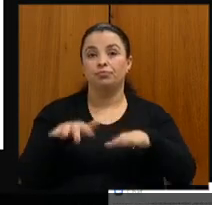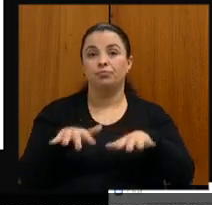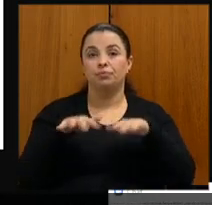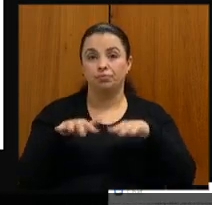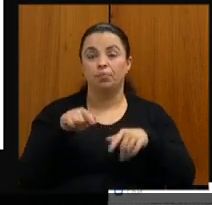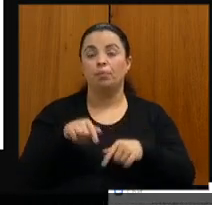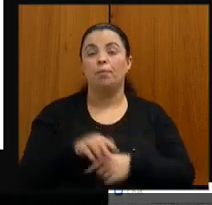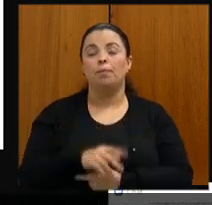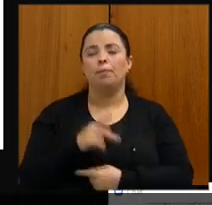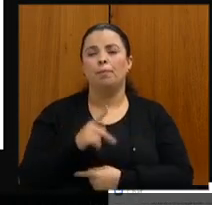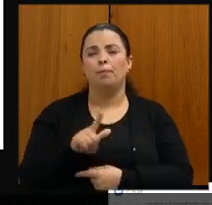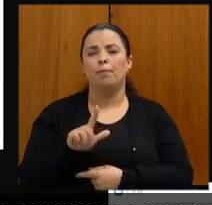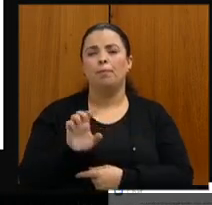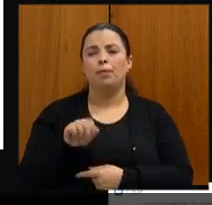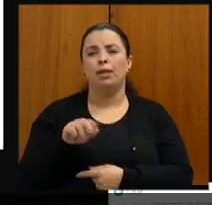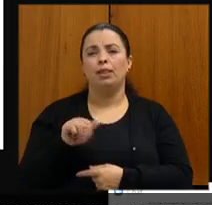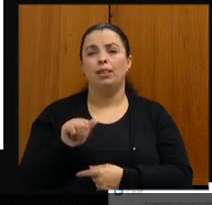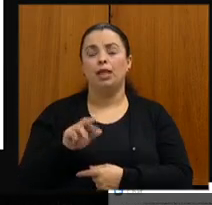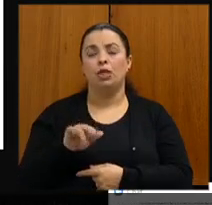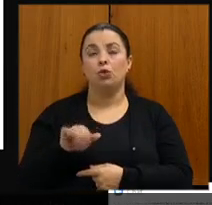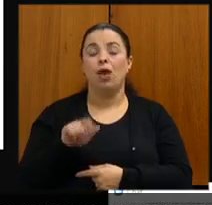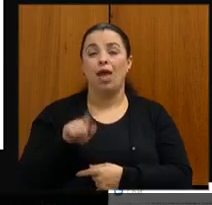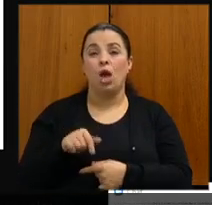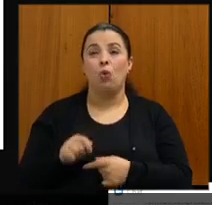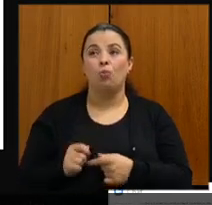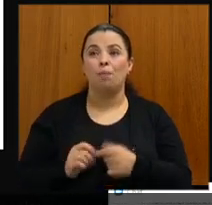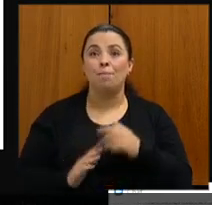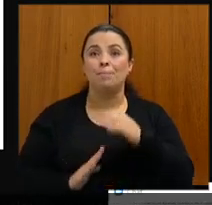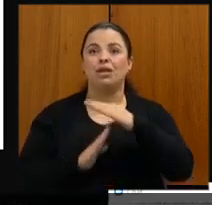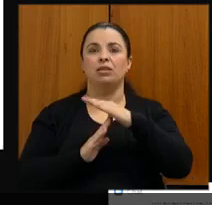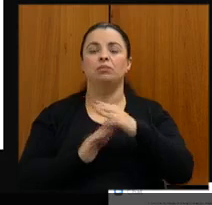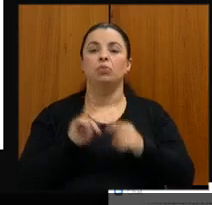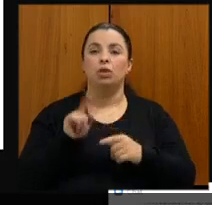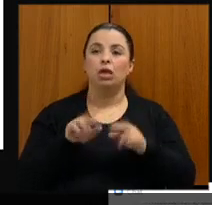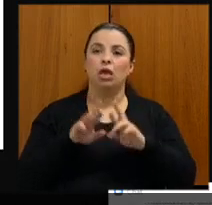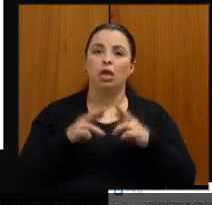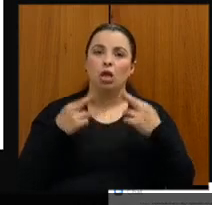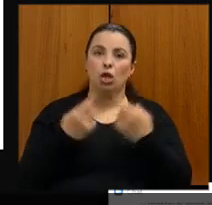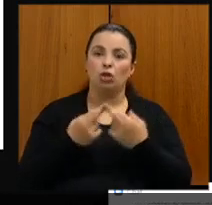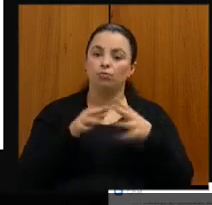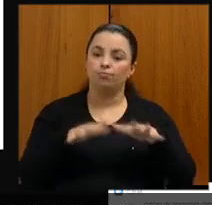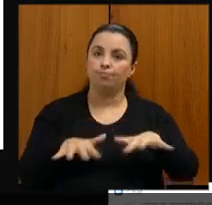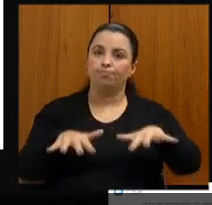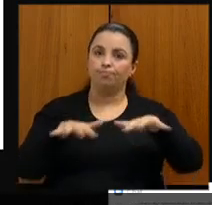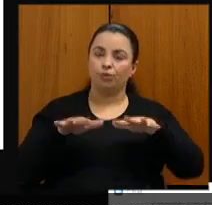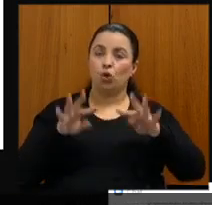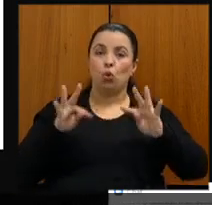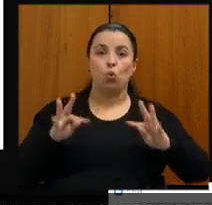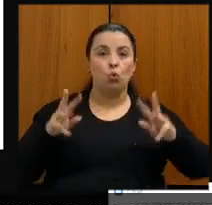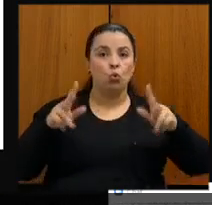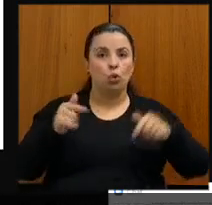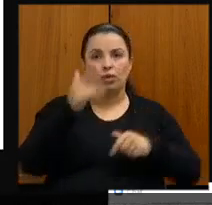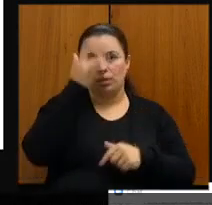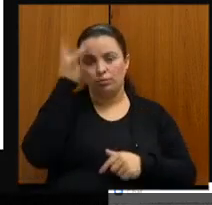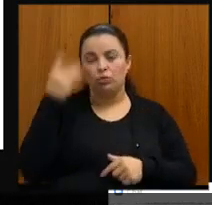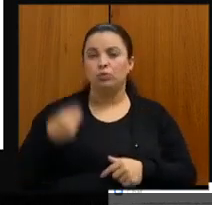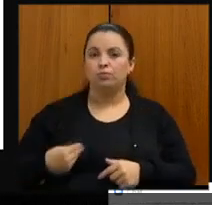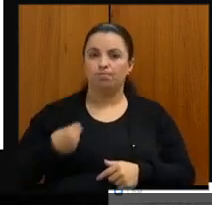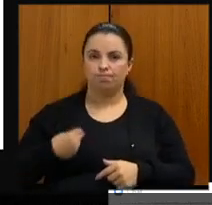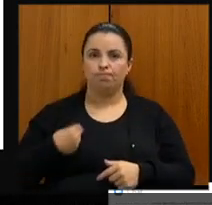plenário é uma Instância máxima onde são as reuniões do Pleno da mesa com todas as partes envolvidas